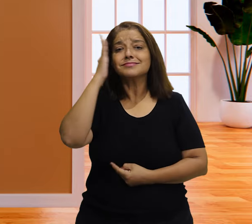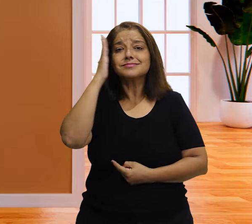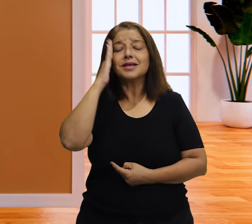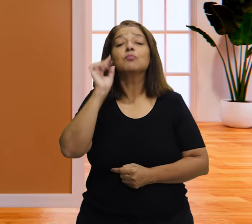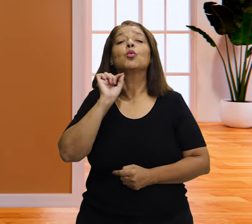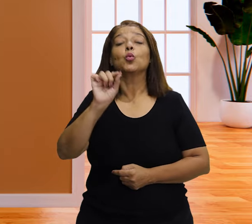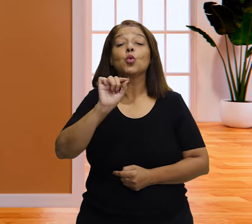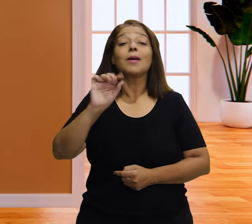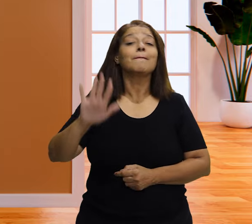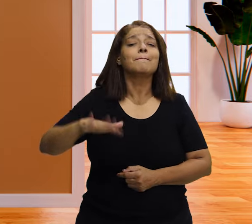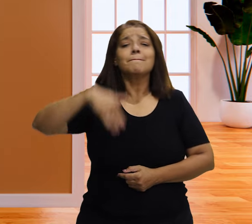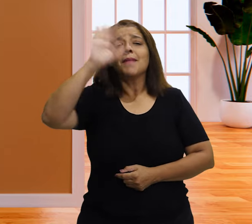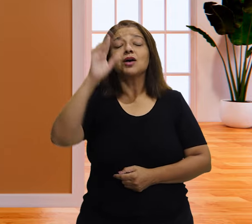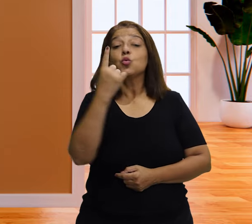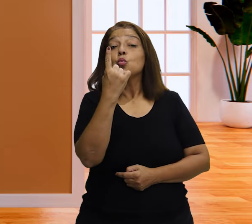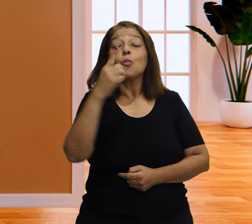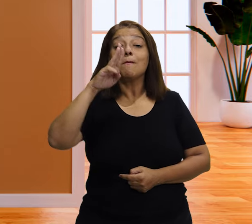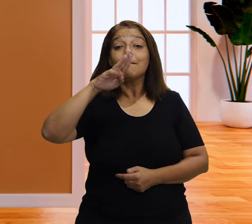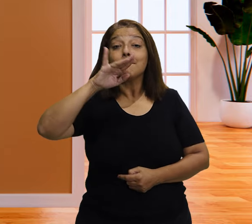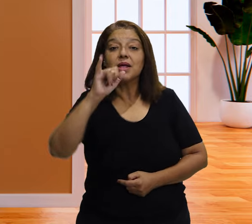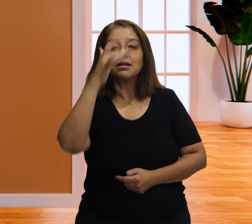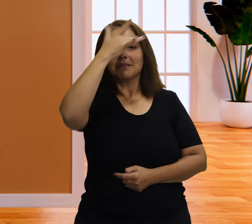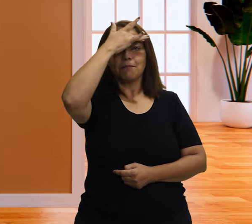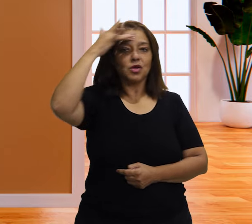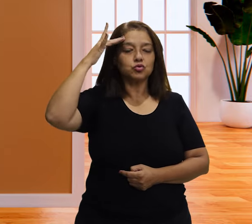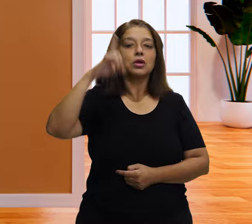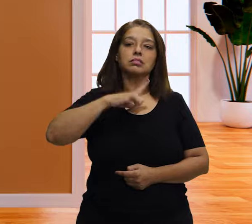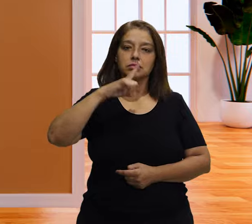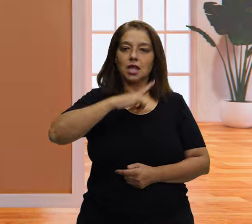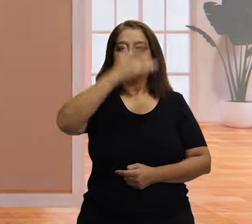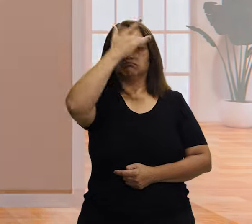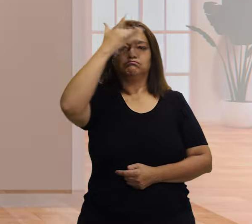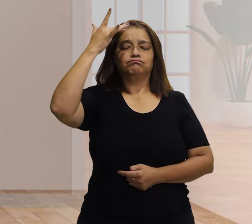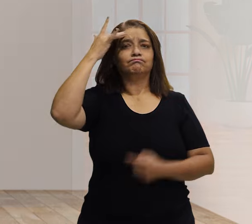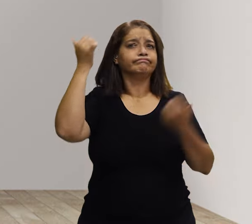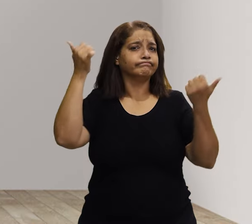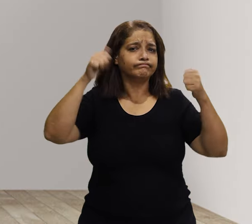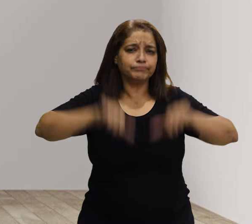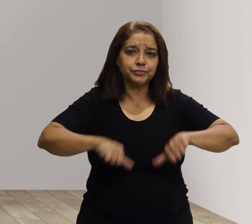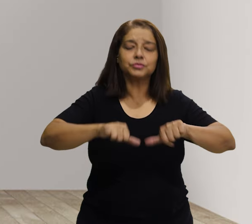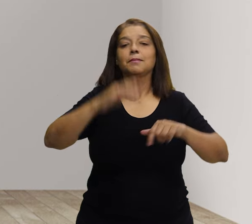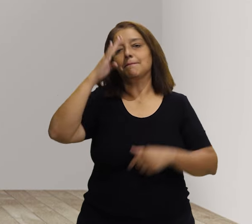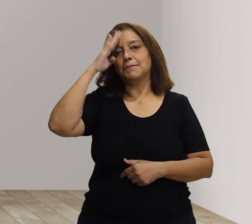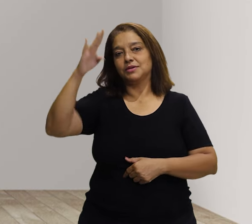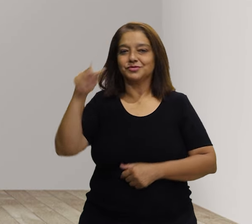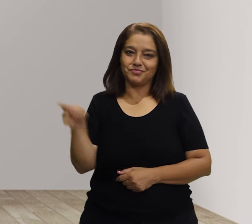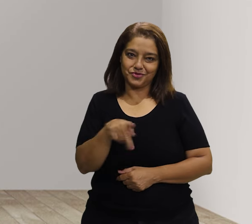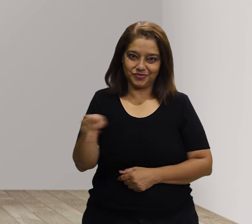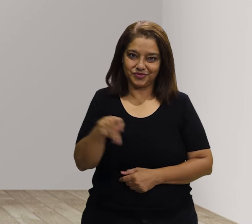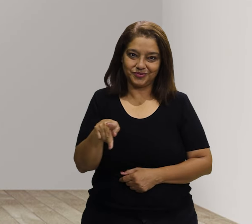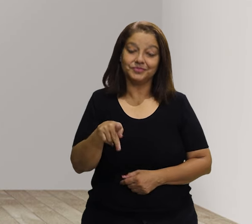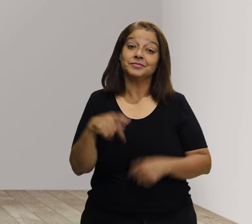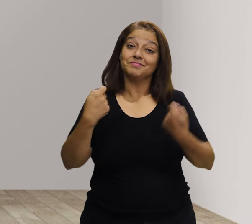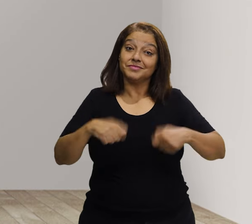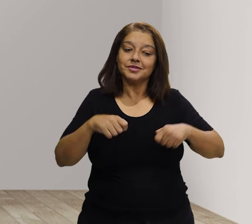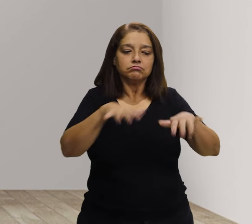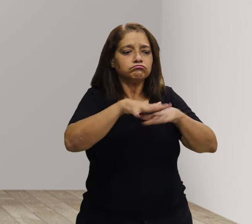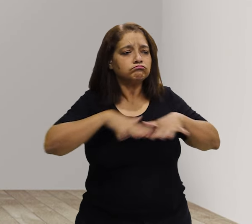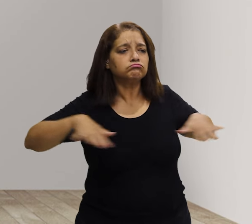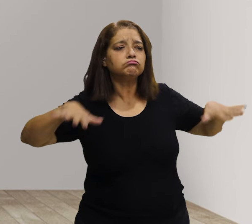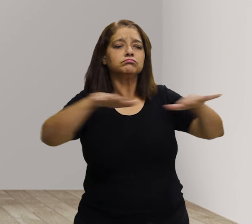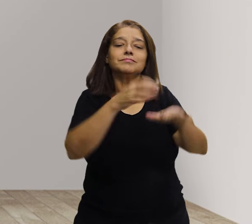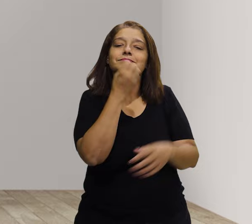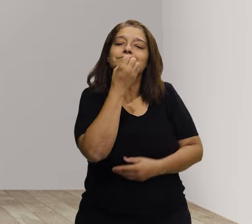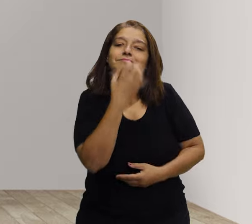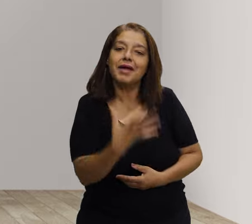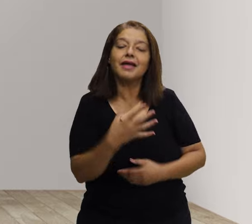transtorno mental, incluindo professores. O ambiente educacional, que deveria ser um espaço seguro para aprendizado